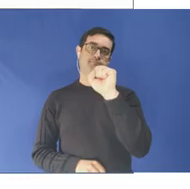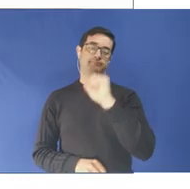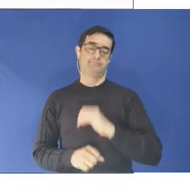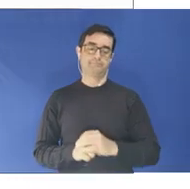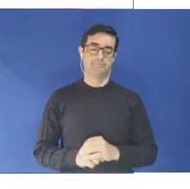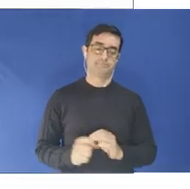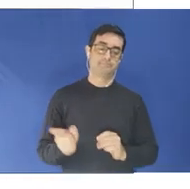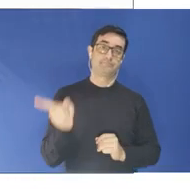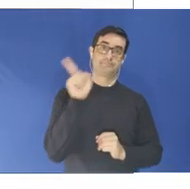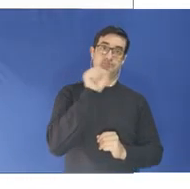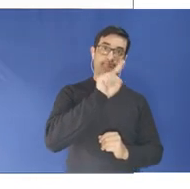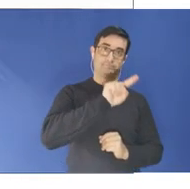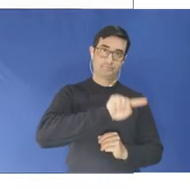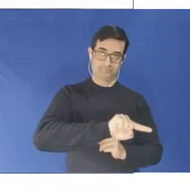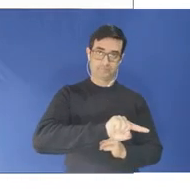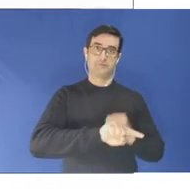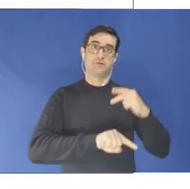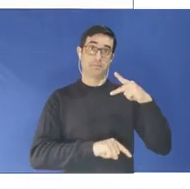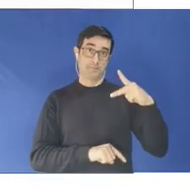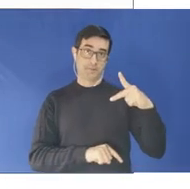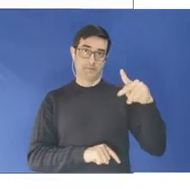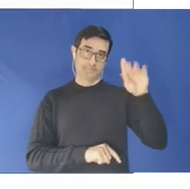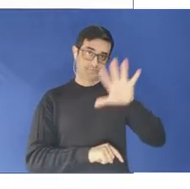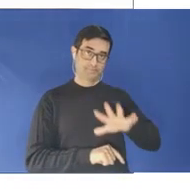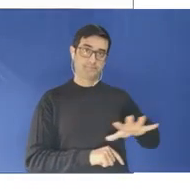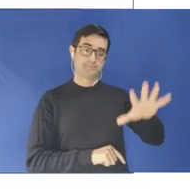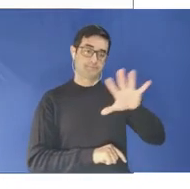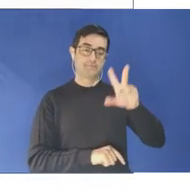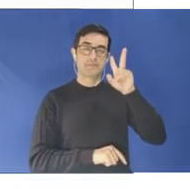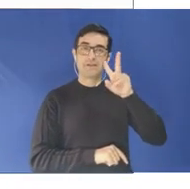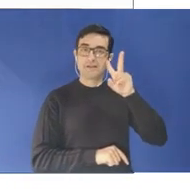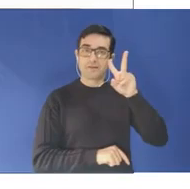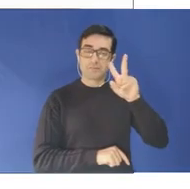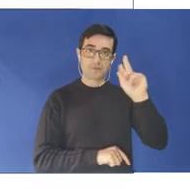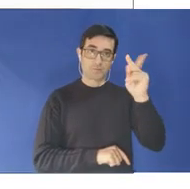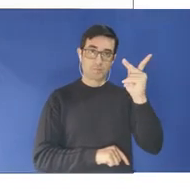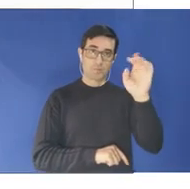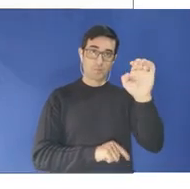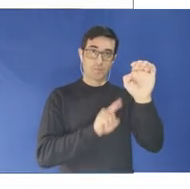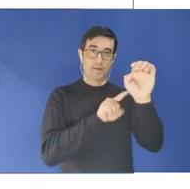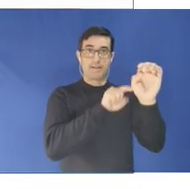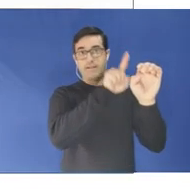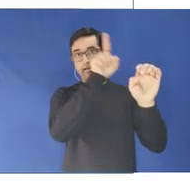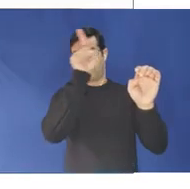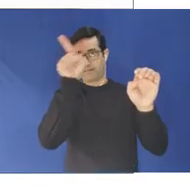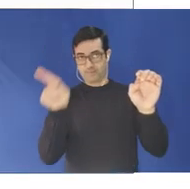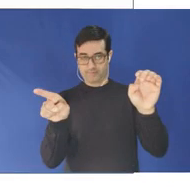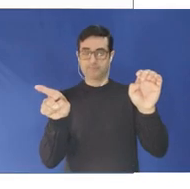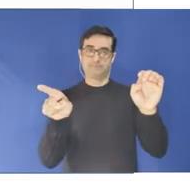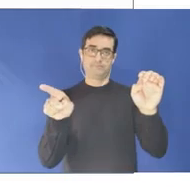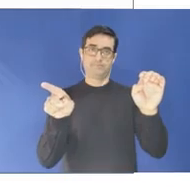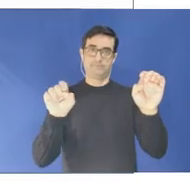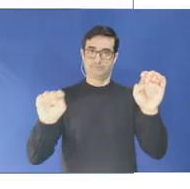S. Aqueles que estão aqui, né, no bloco D, lembrando que aqui o hélio ele